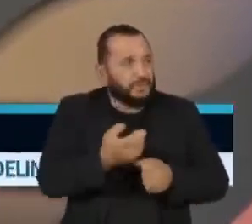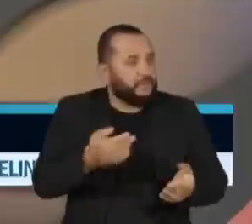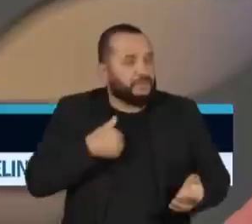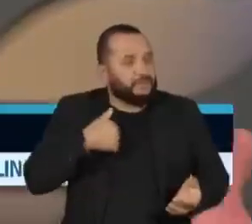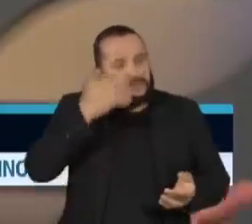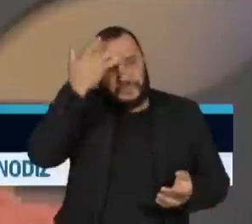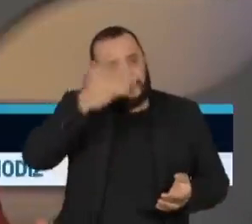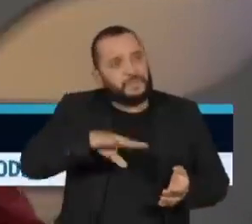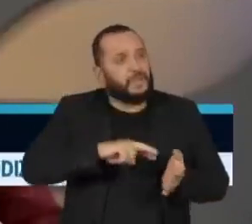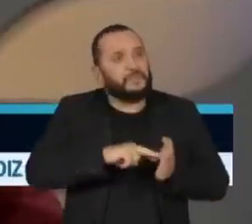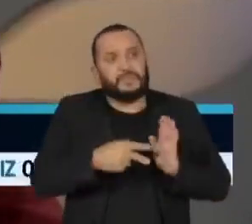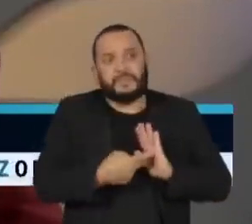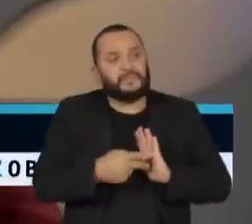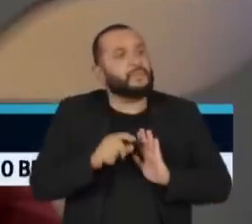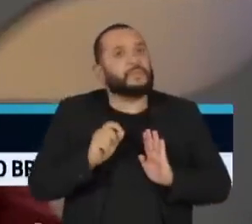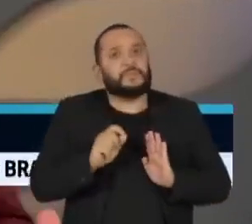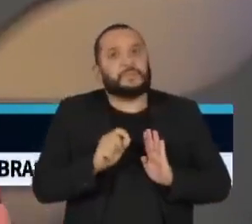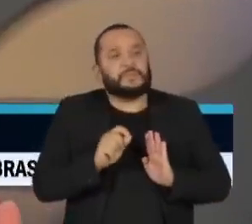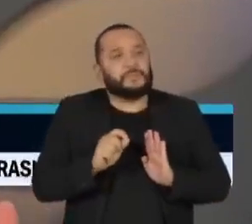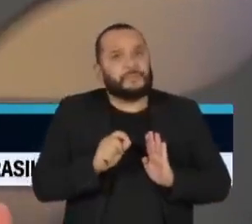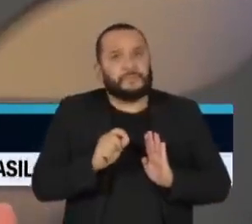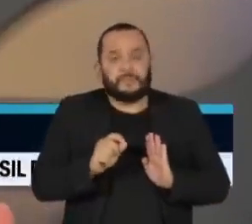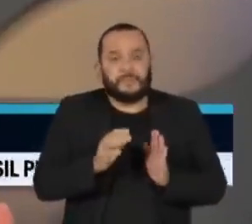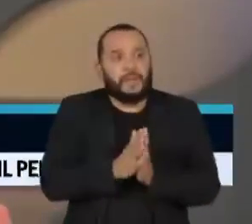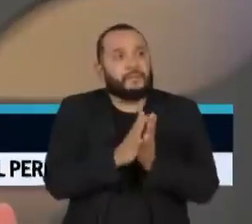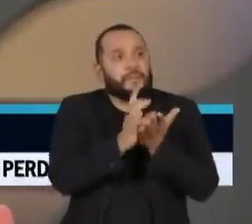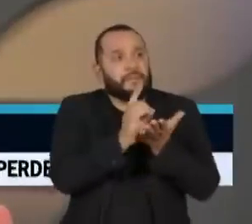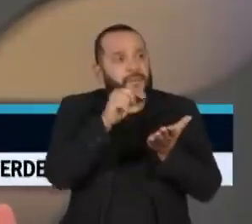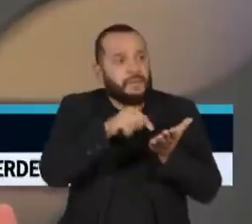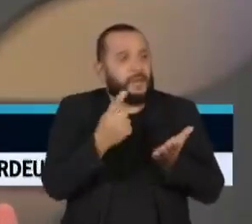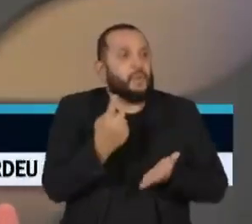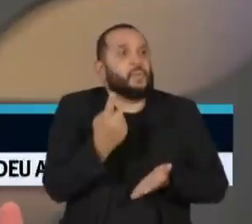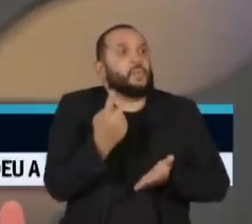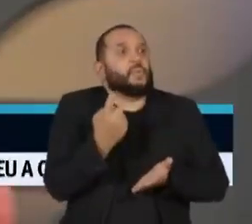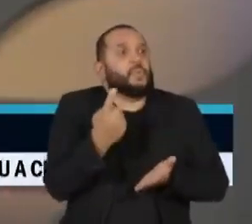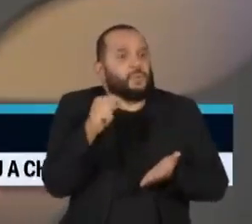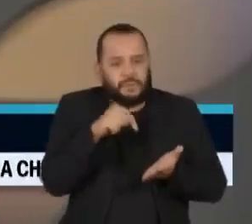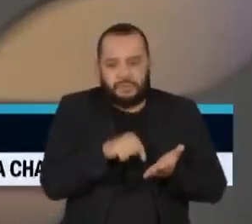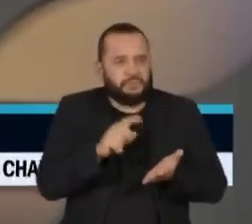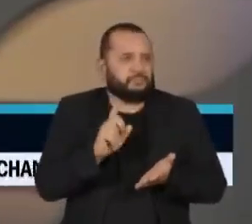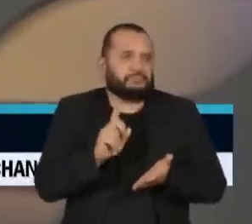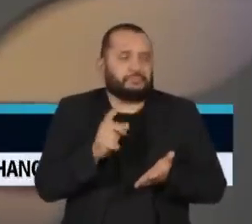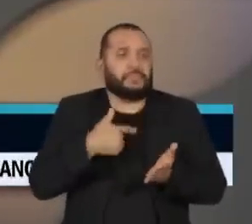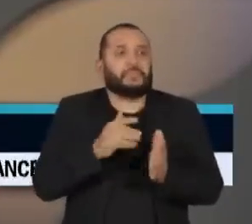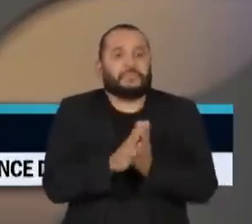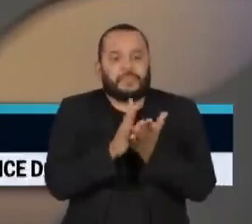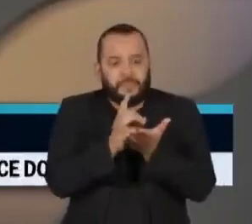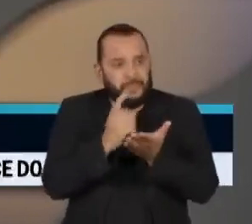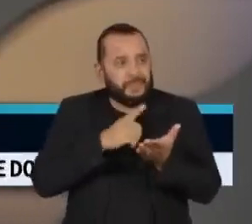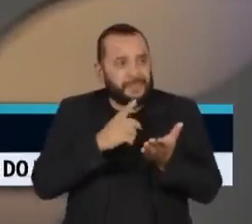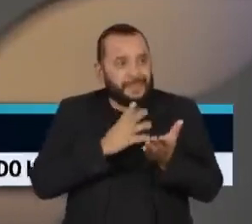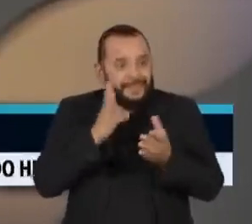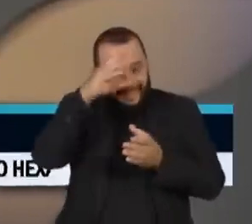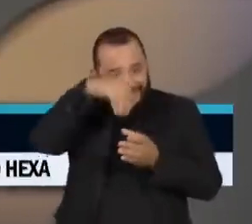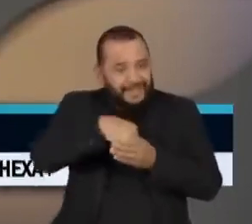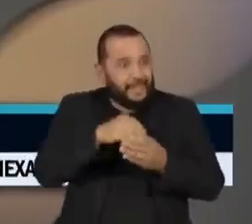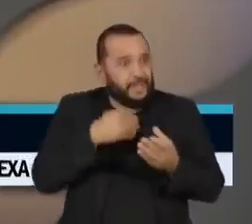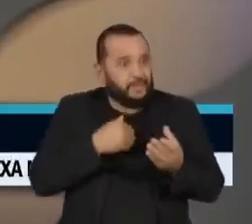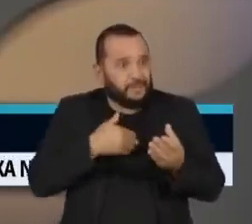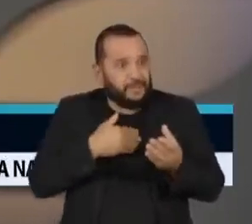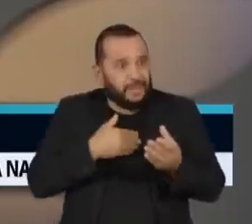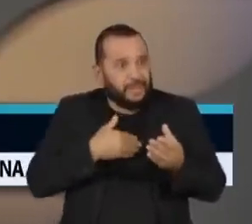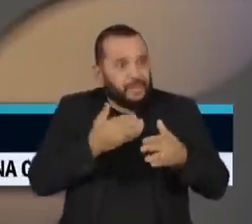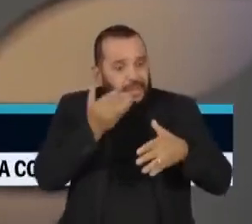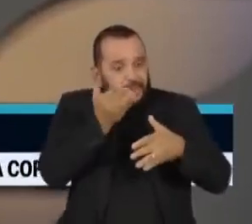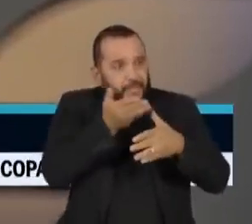ao que significa essa... Porque a Bíblia não é um livro só, inclusive, né? A Bíblia são vários livros. É quase